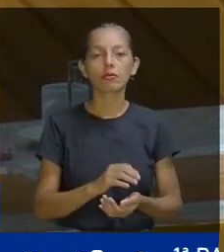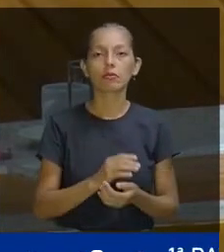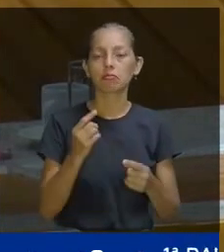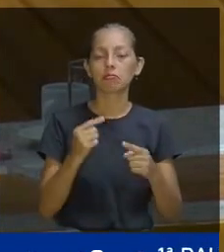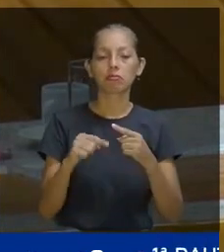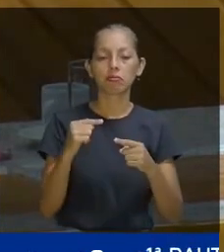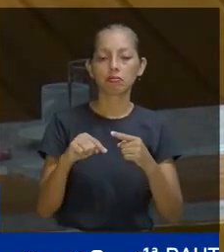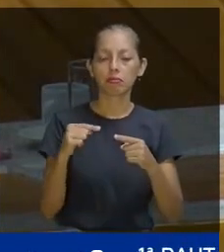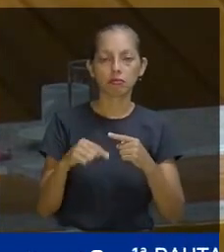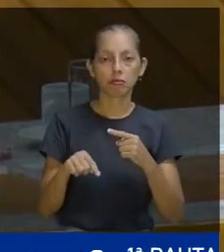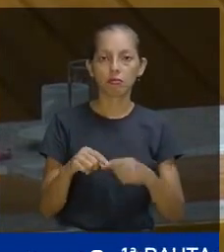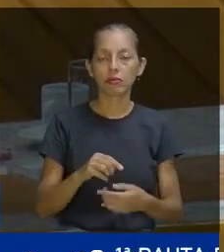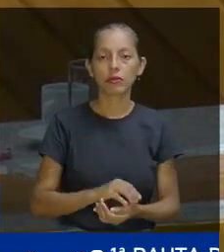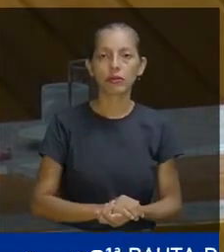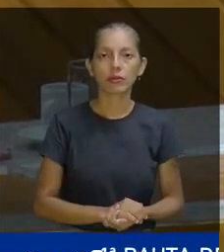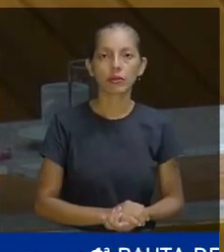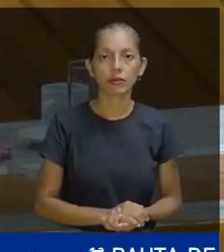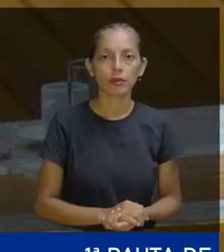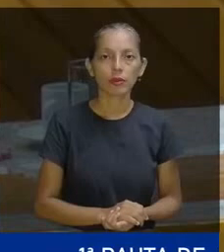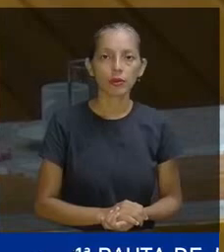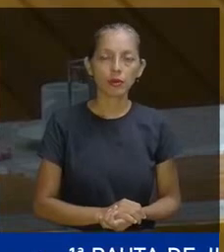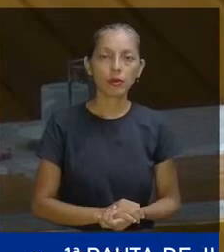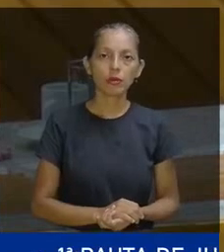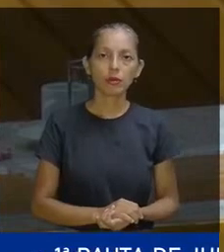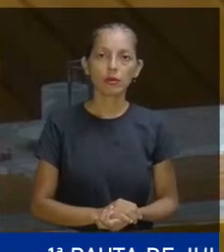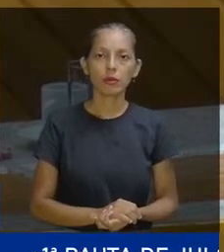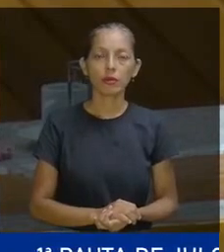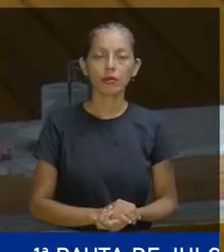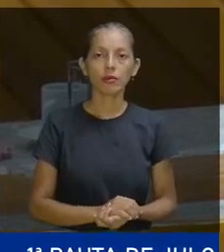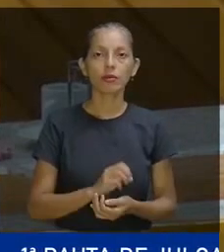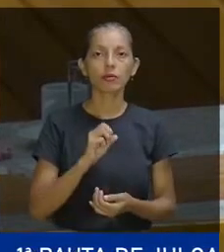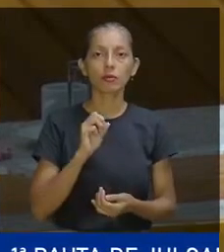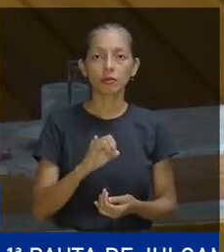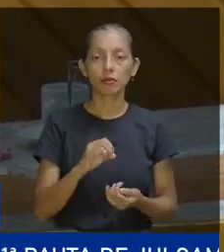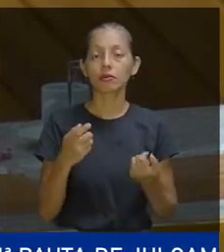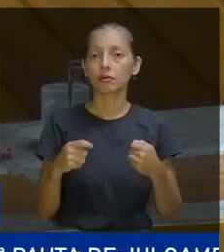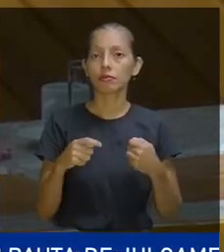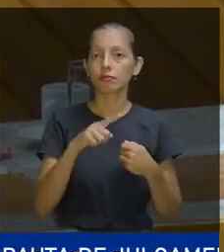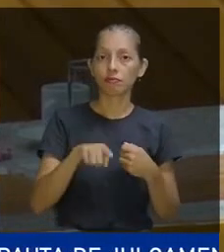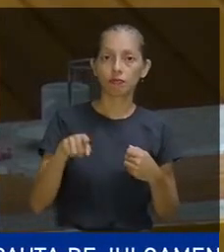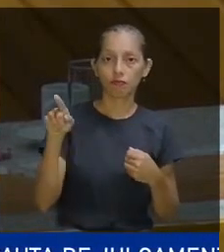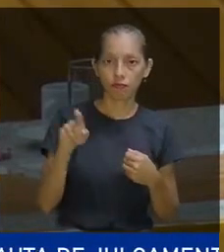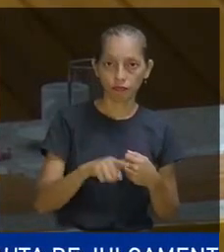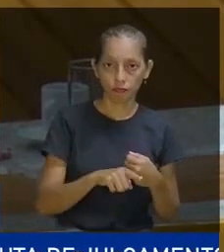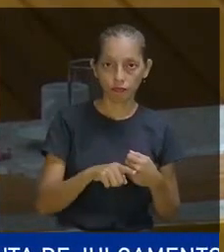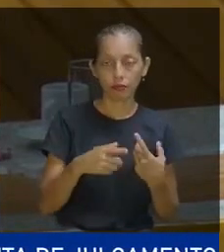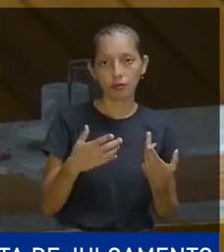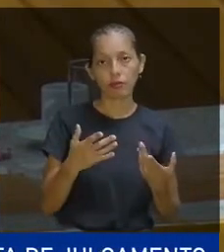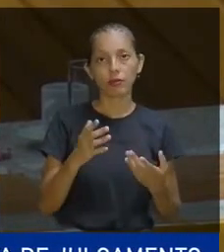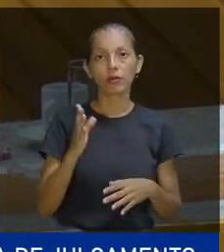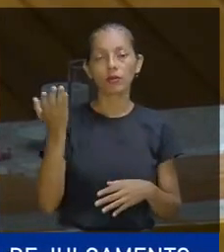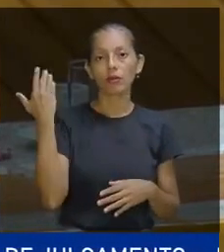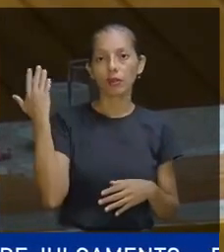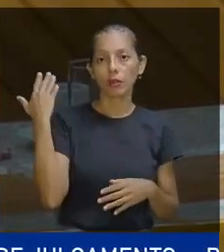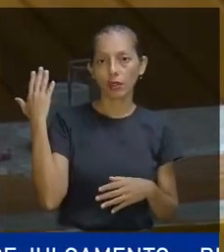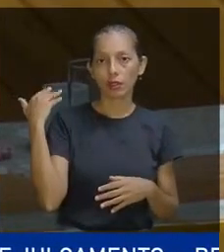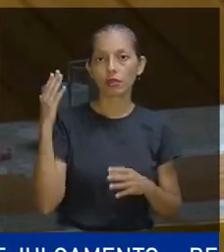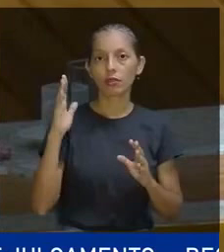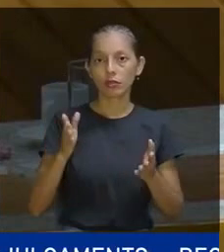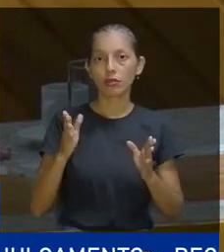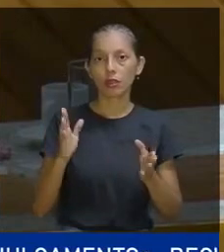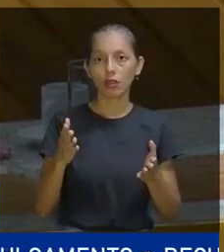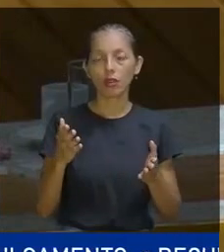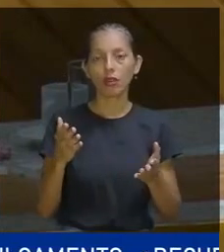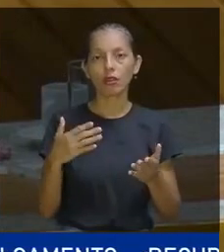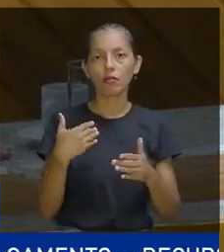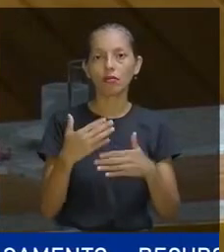mesmo escritório, eu acho que seria viável. Se fosse por impedimento e tivesse caracterizado, eu teria, inclusive, acolhido naquela ocasião, porque não se